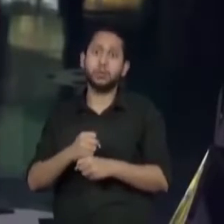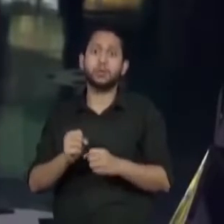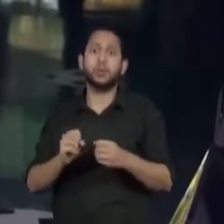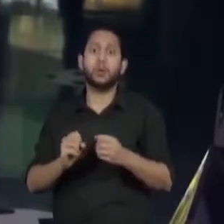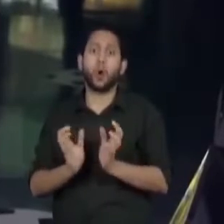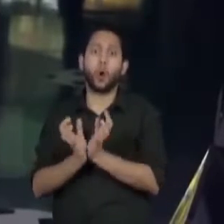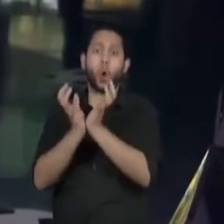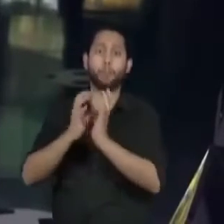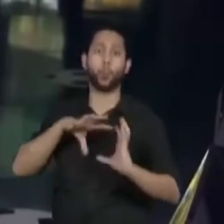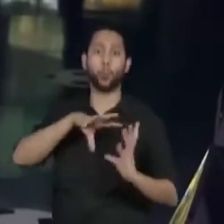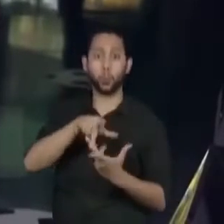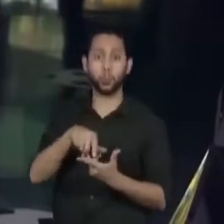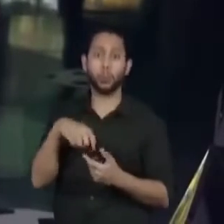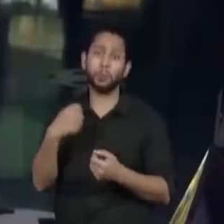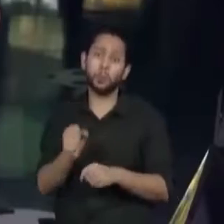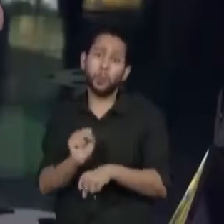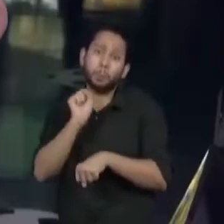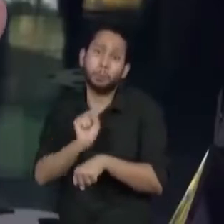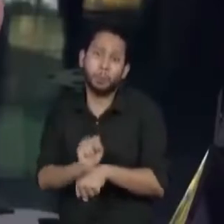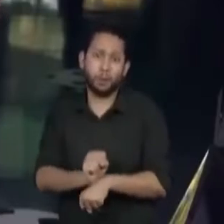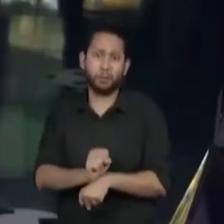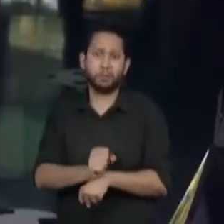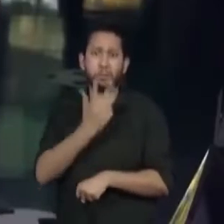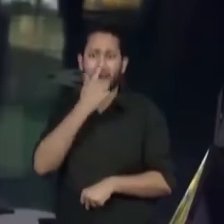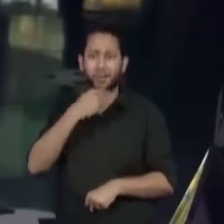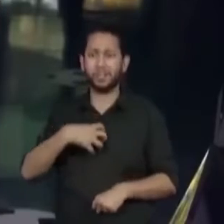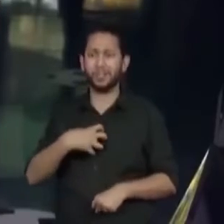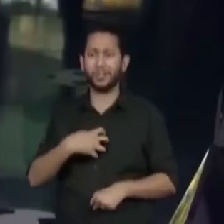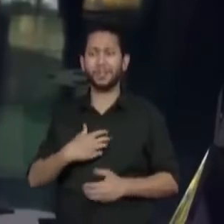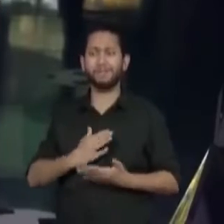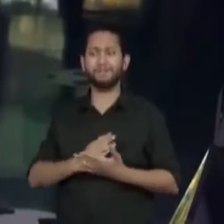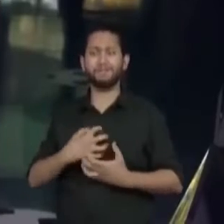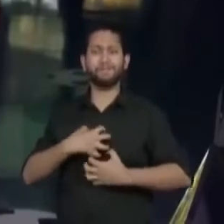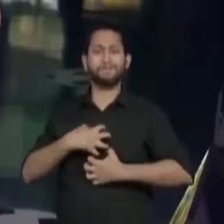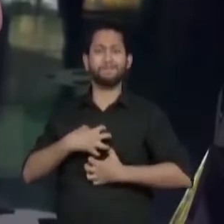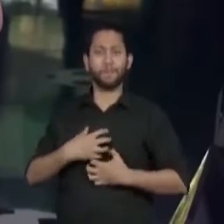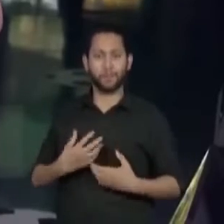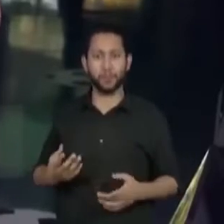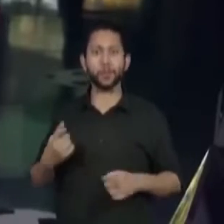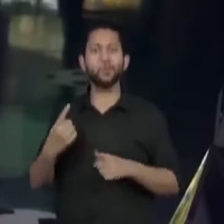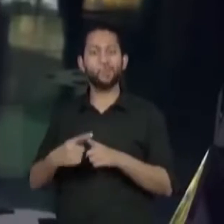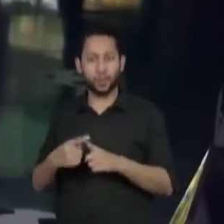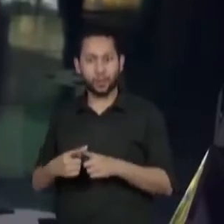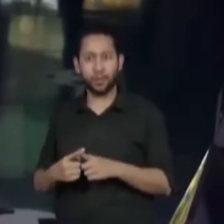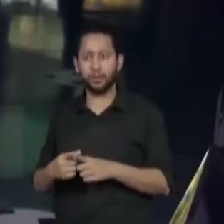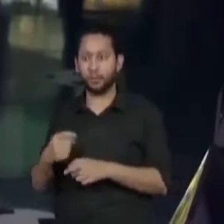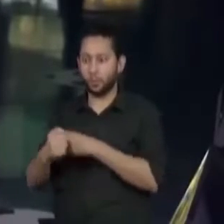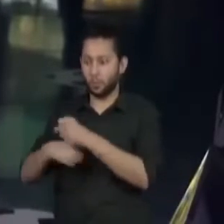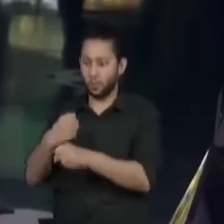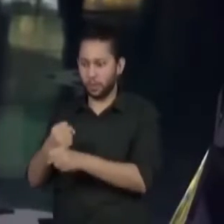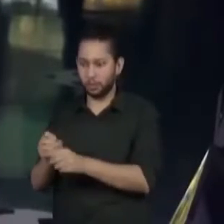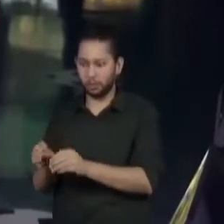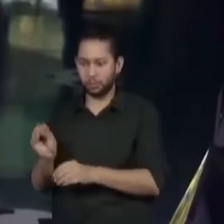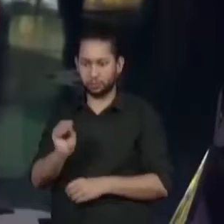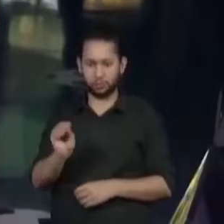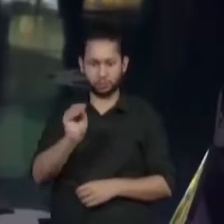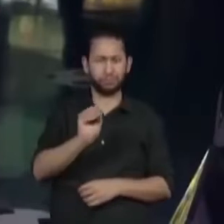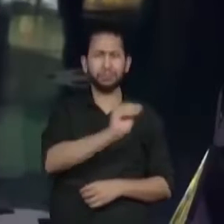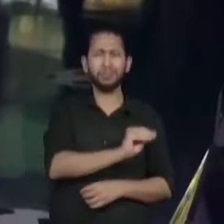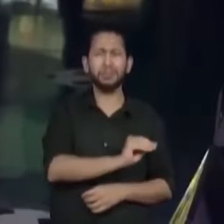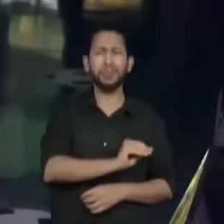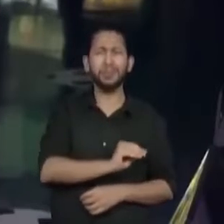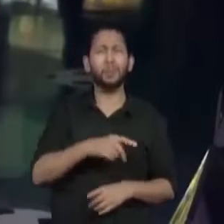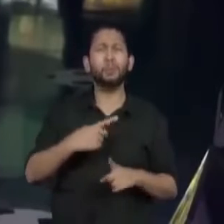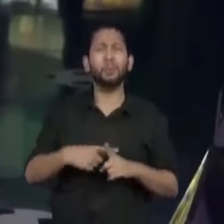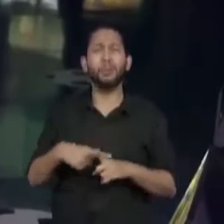Copa do Mundo, tá? Até ficou um vazio aqui, né? A gente estava Sim. de um determinado ano e pulamos para outro. O que será